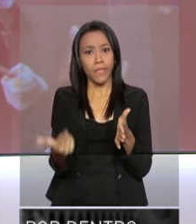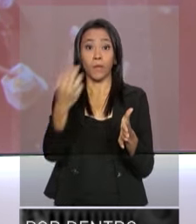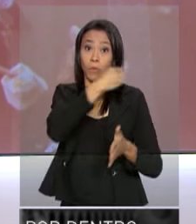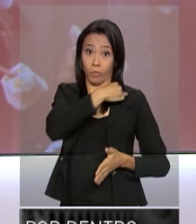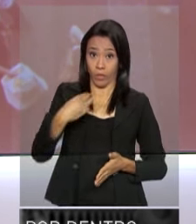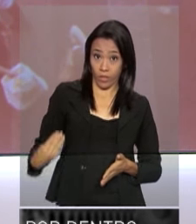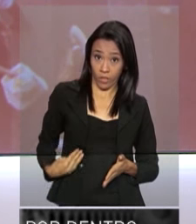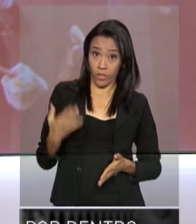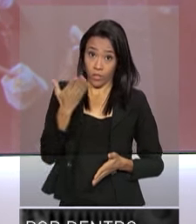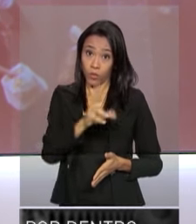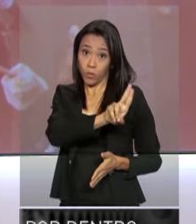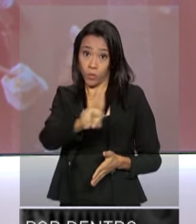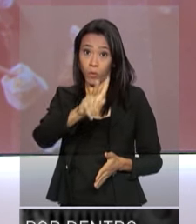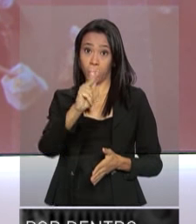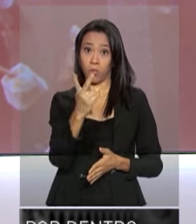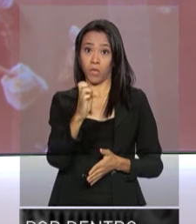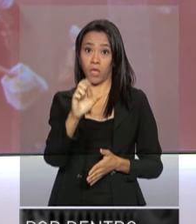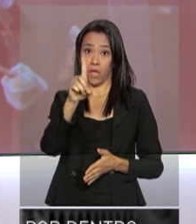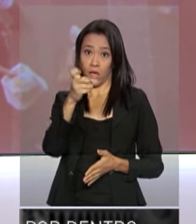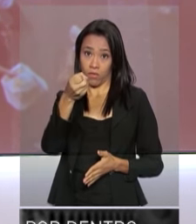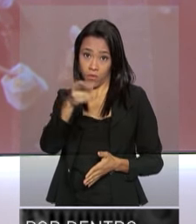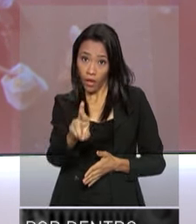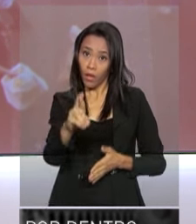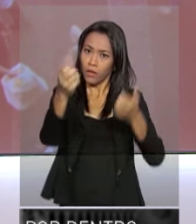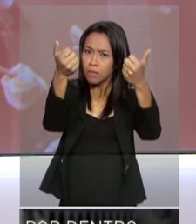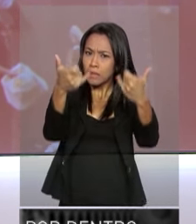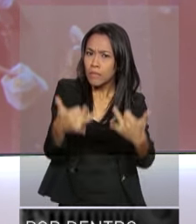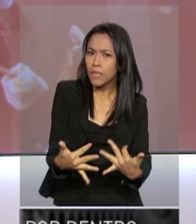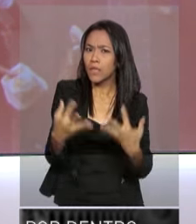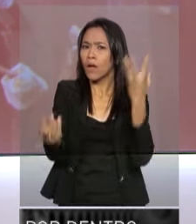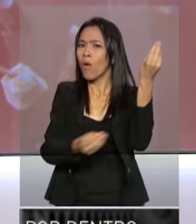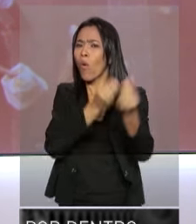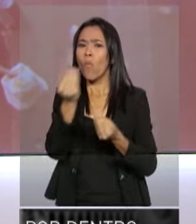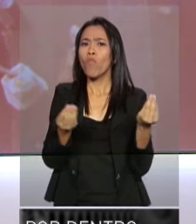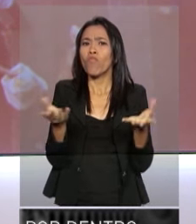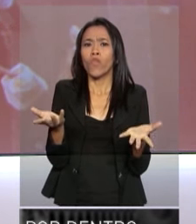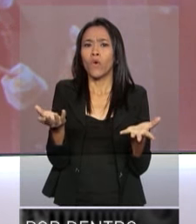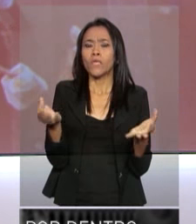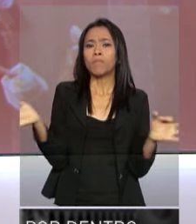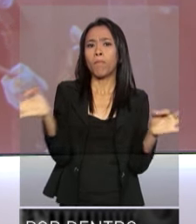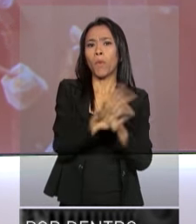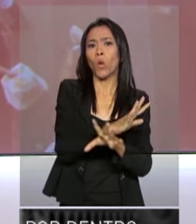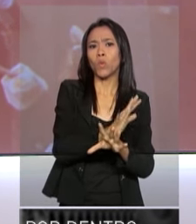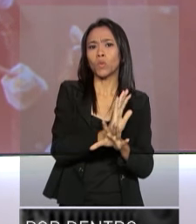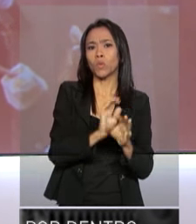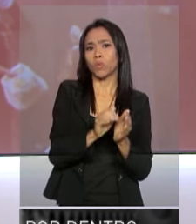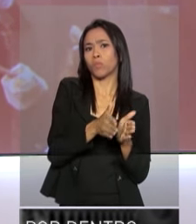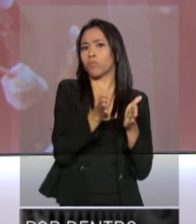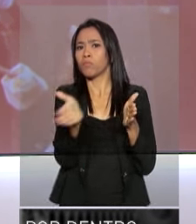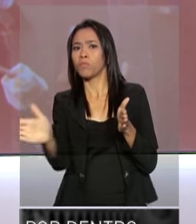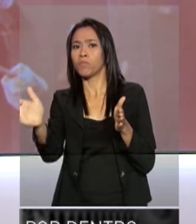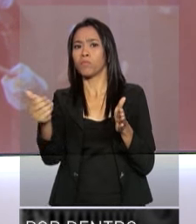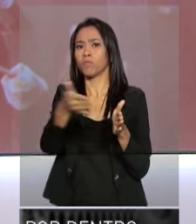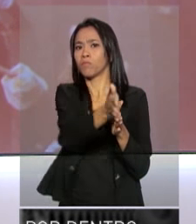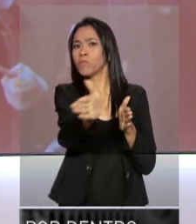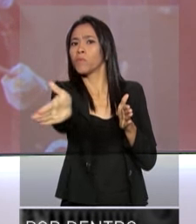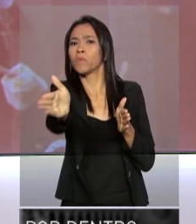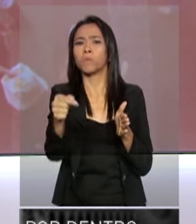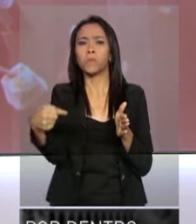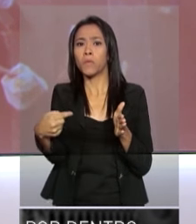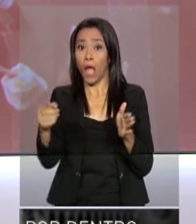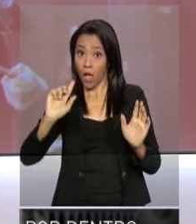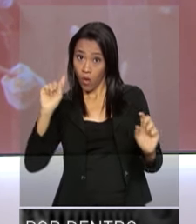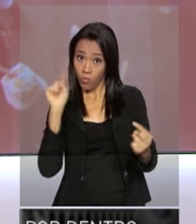da Integração Nacional, Helder Barbalho, explica sobre a conclusão dos dois eixos da transposição que busca garantir